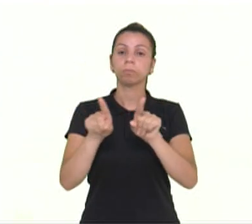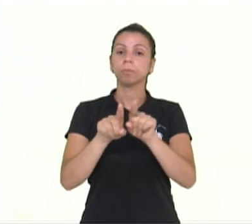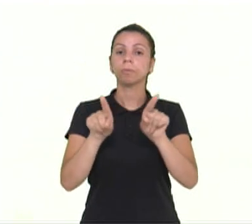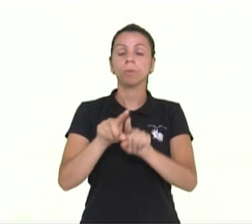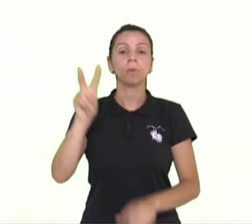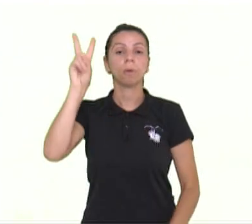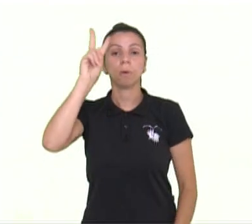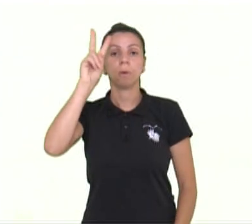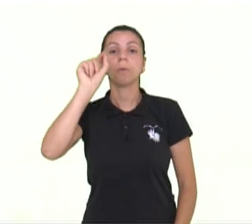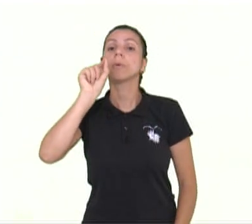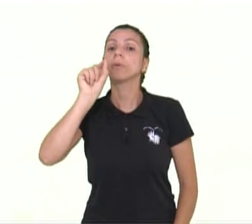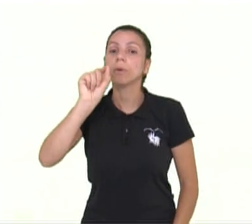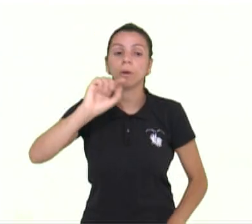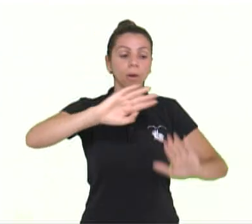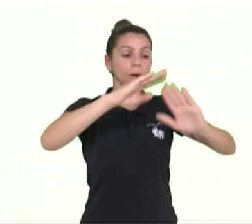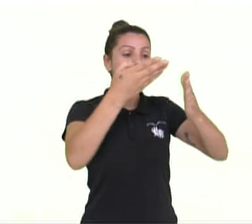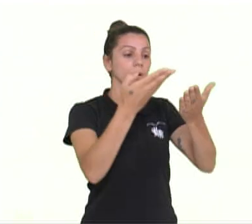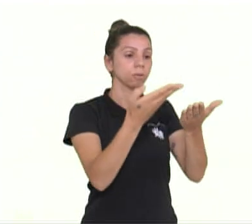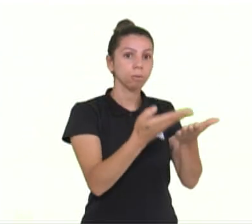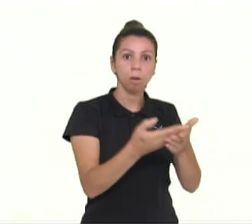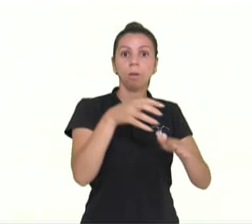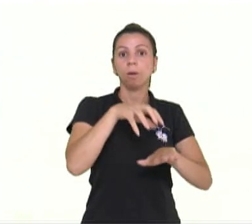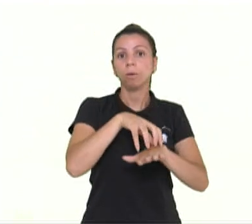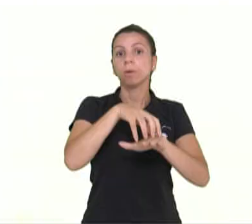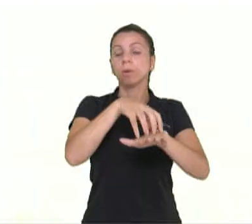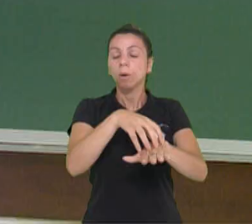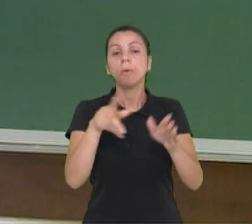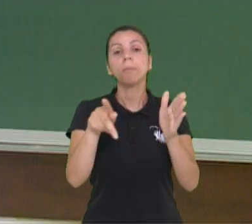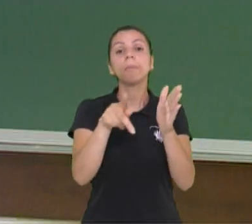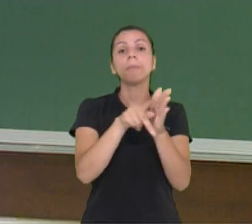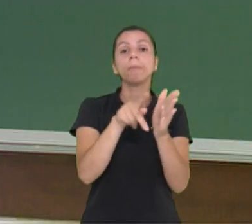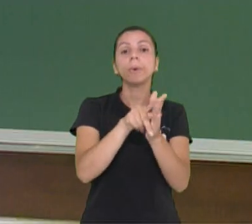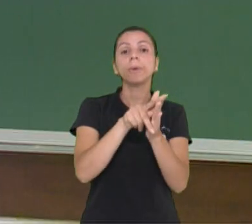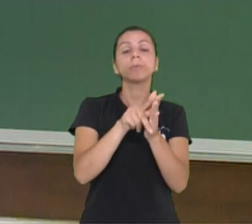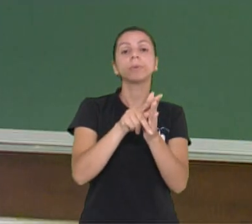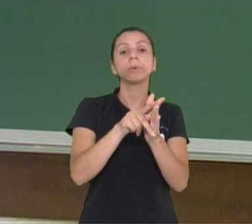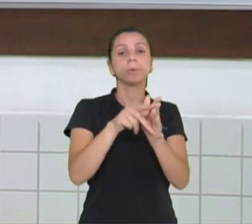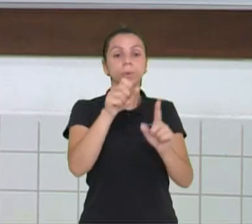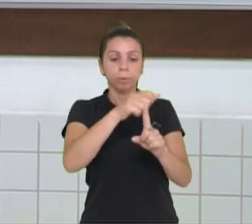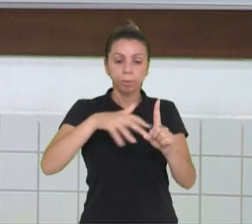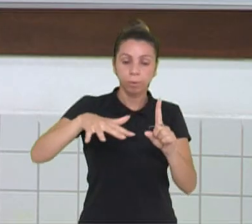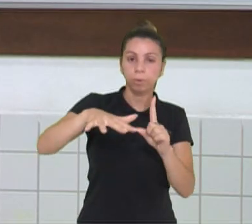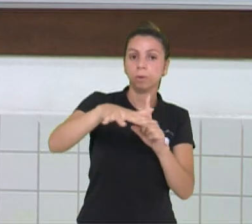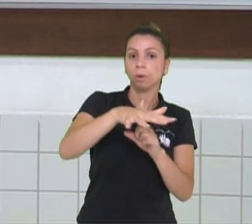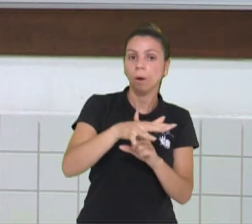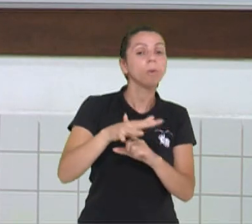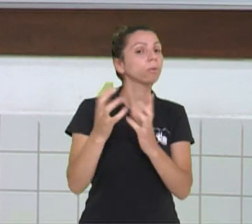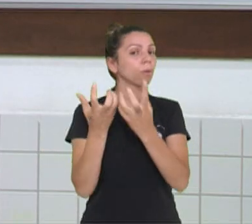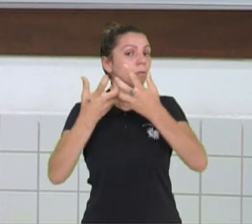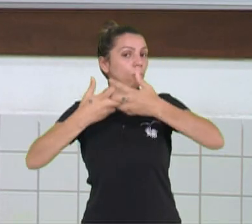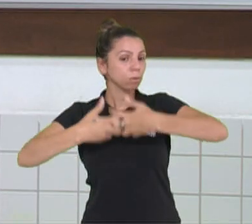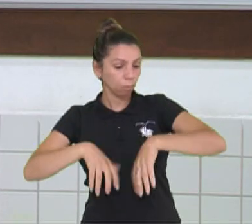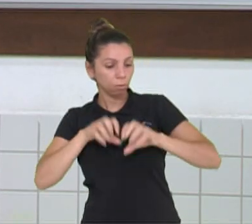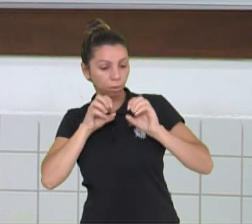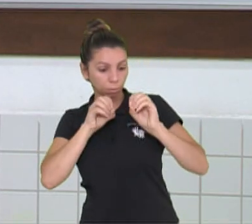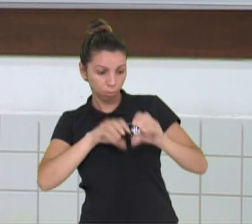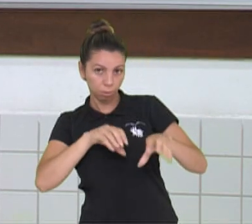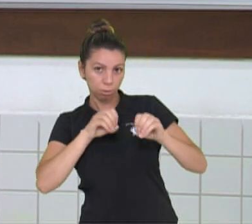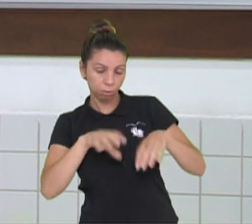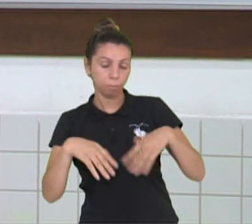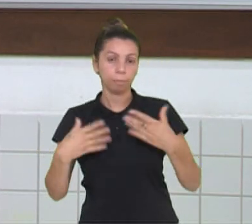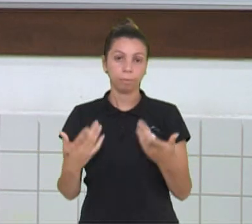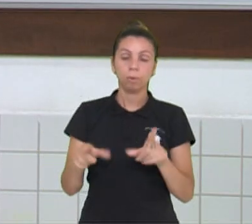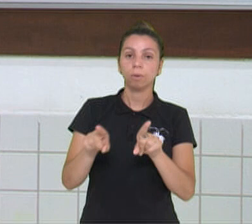escola é uma instituição social que tem uma função, a educação formal. Então, olha lá, todas as instituições,